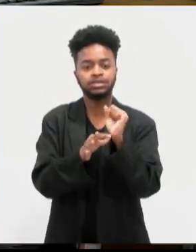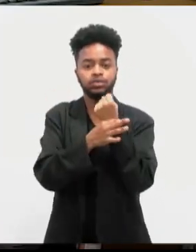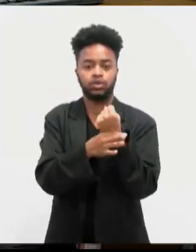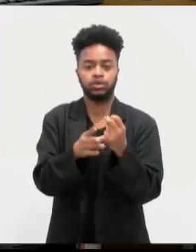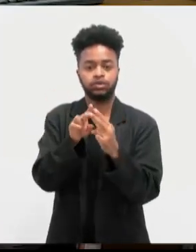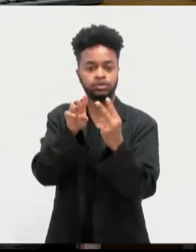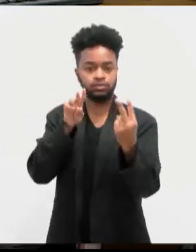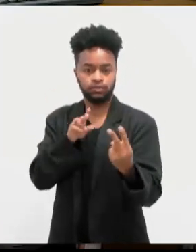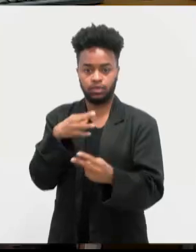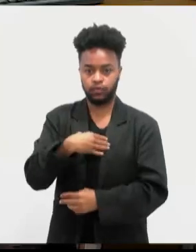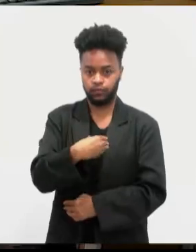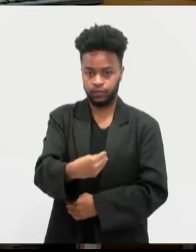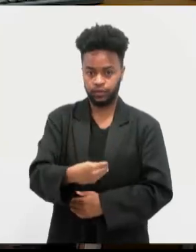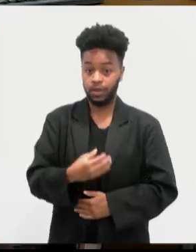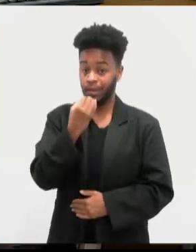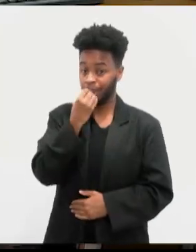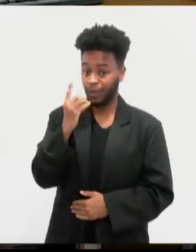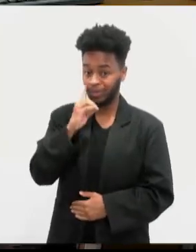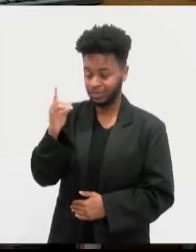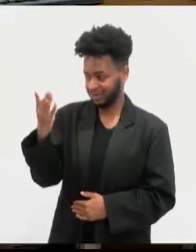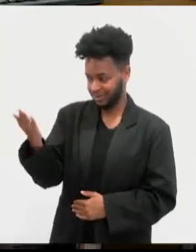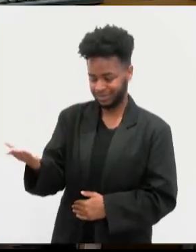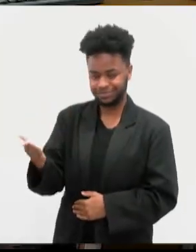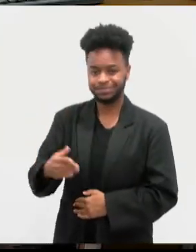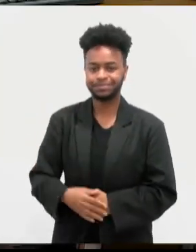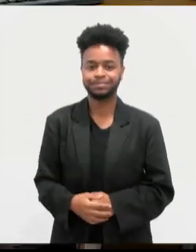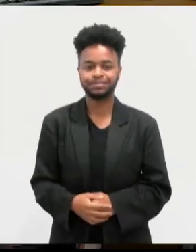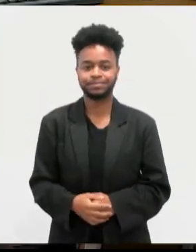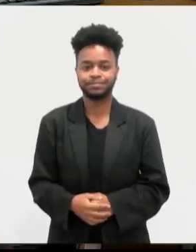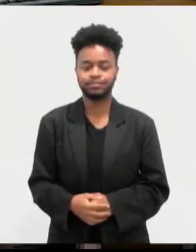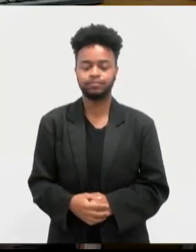filhos. Bom dia, Rui.